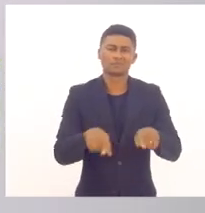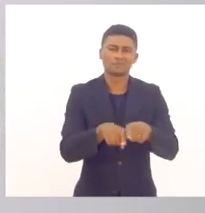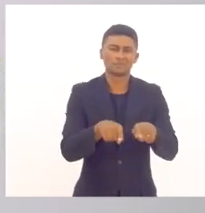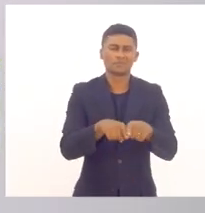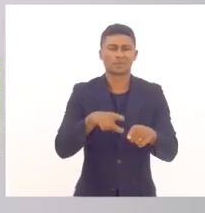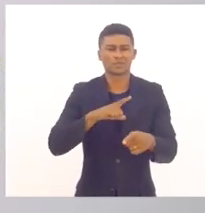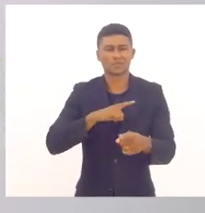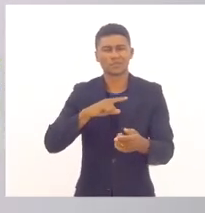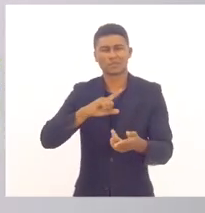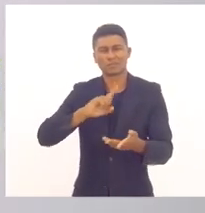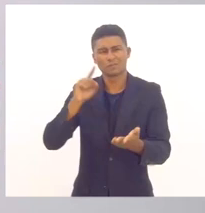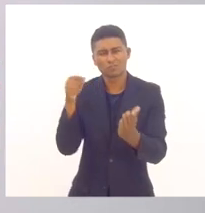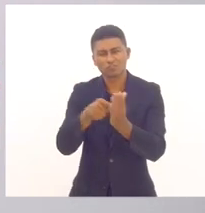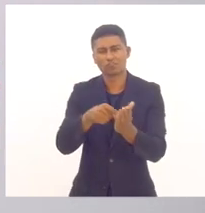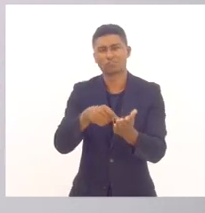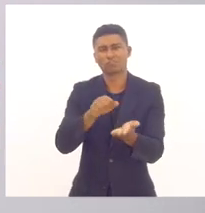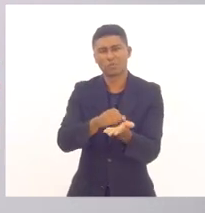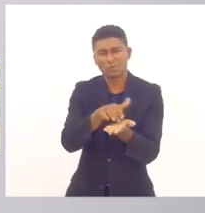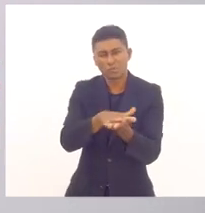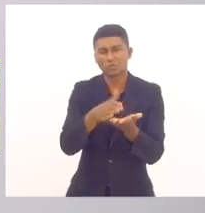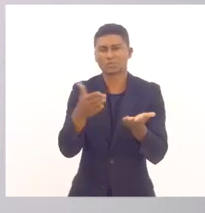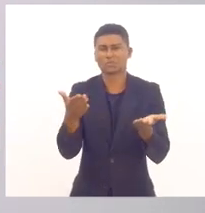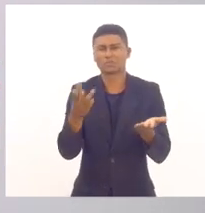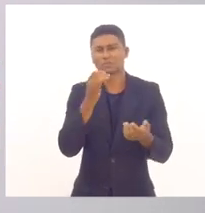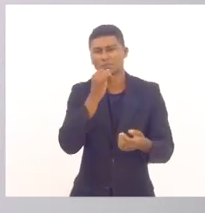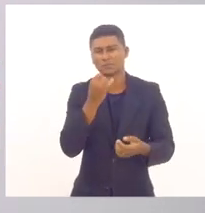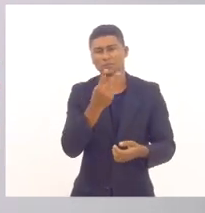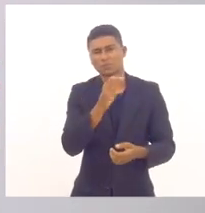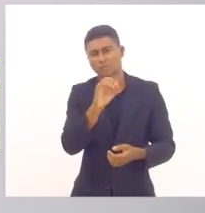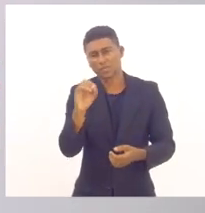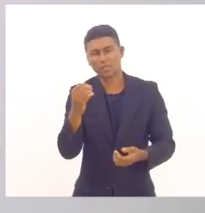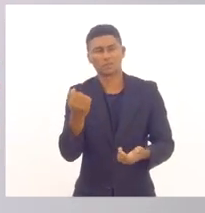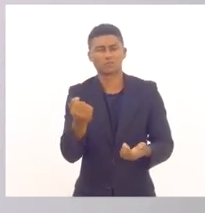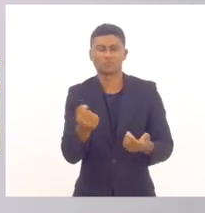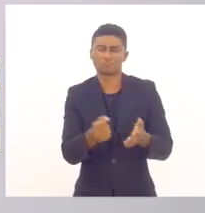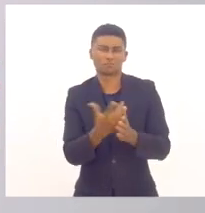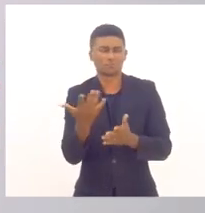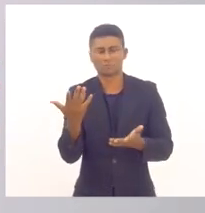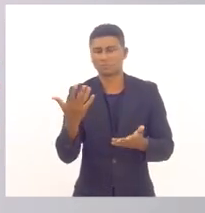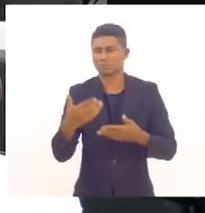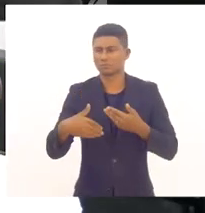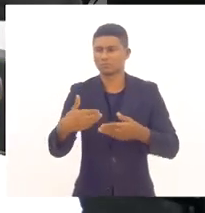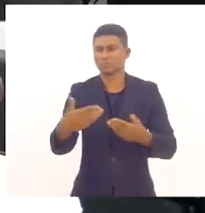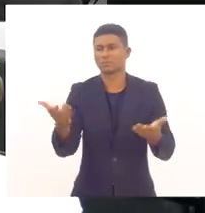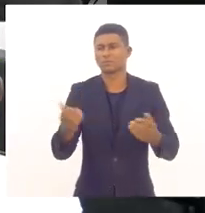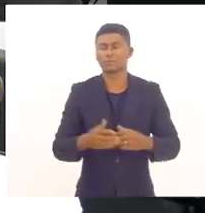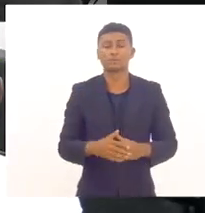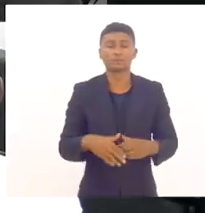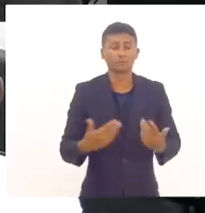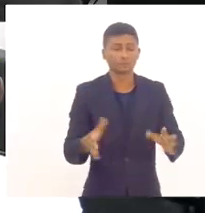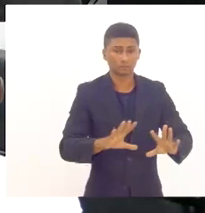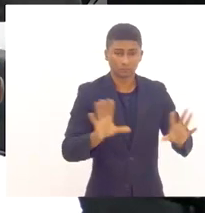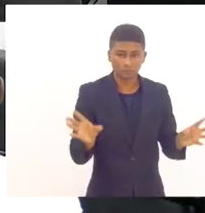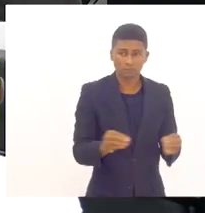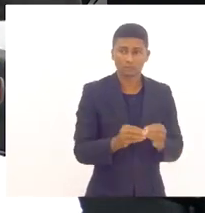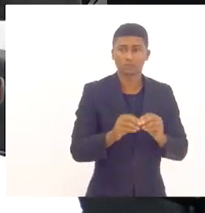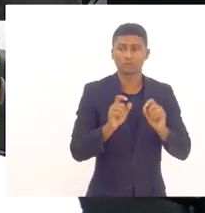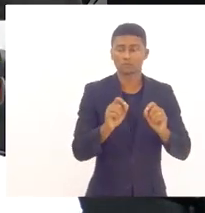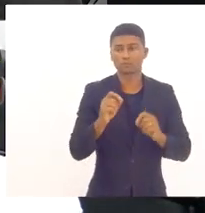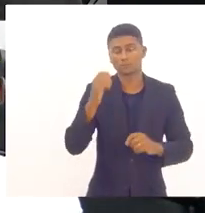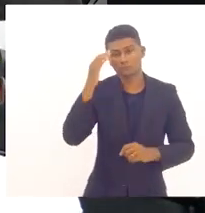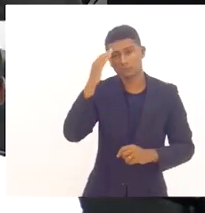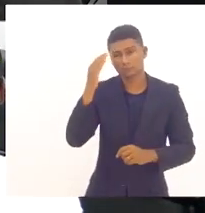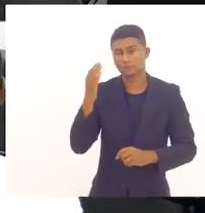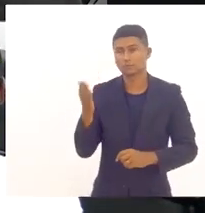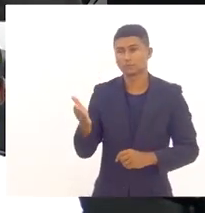de 50 UFERJ, reincidência multa de 200 UFERJ, e por aí vai. Bom. Então, só para concluir, meu deputado, eu queria agradecer ao